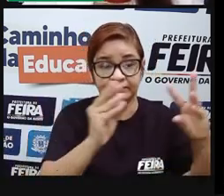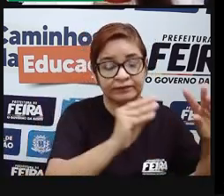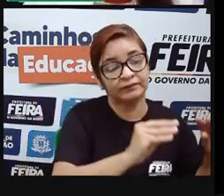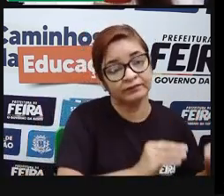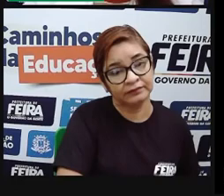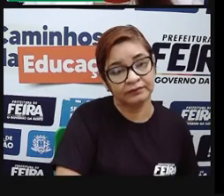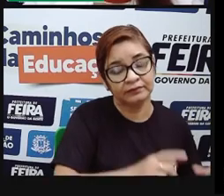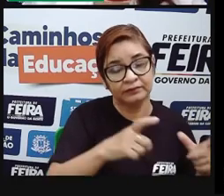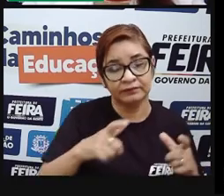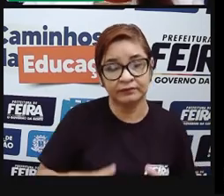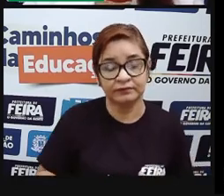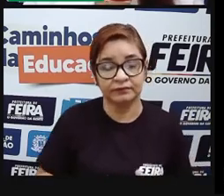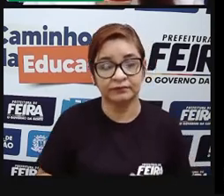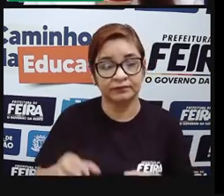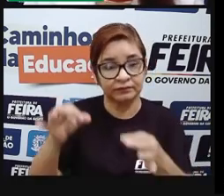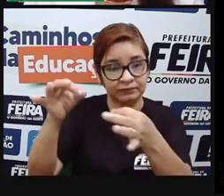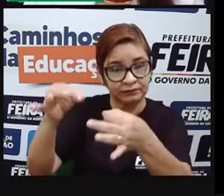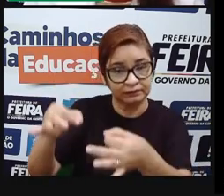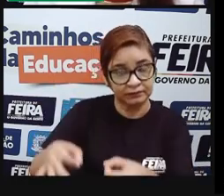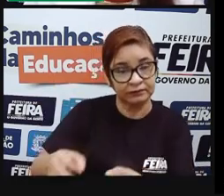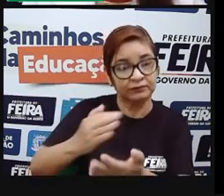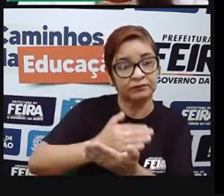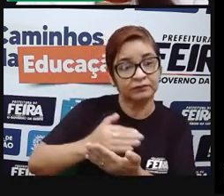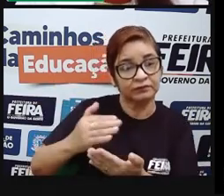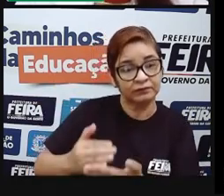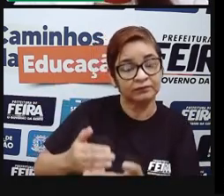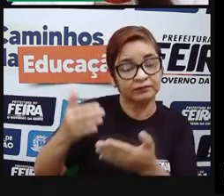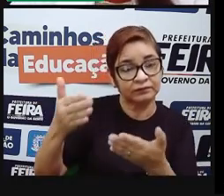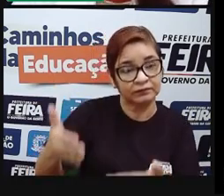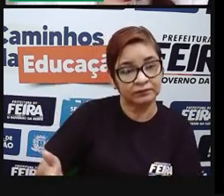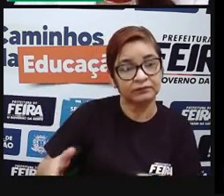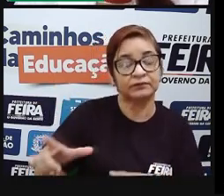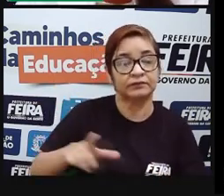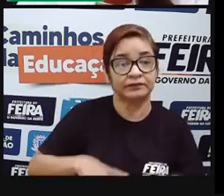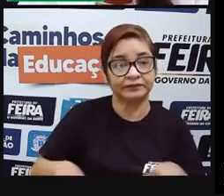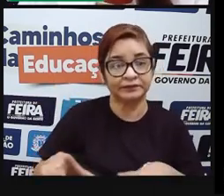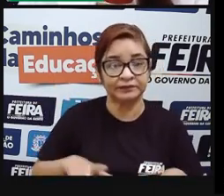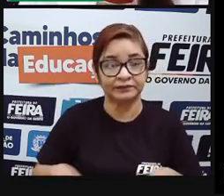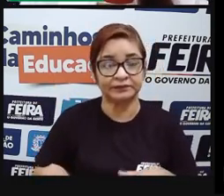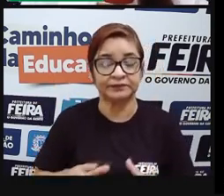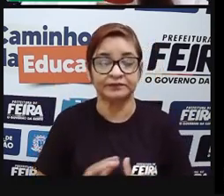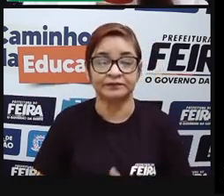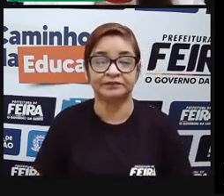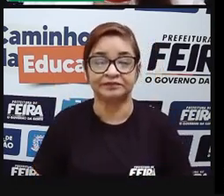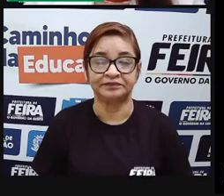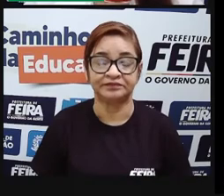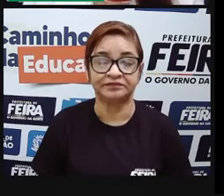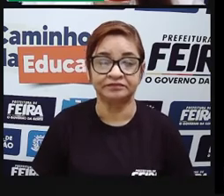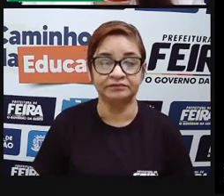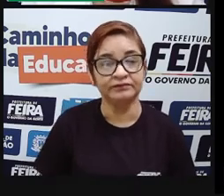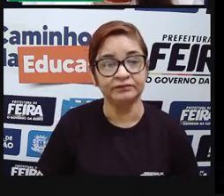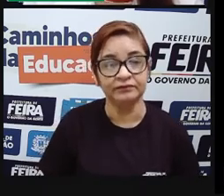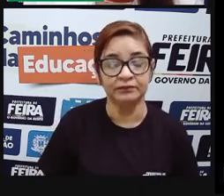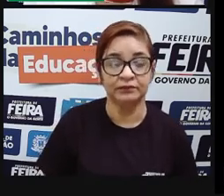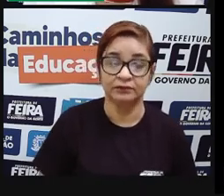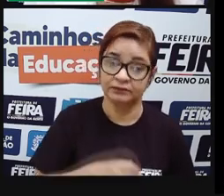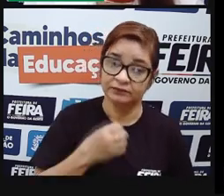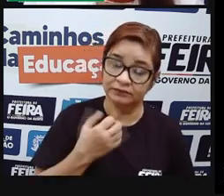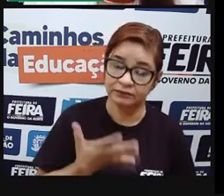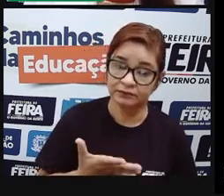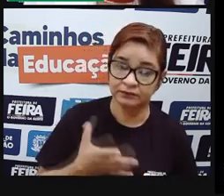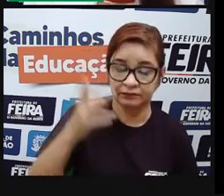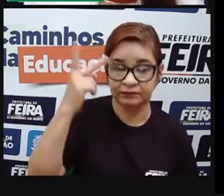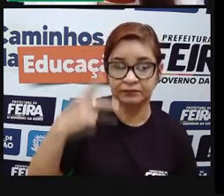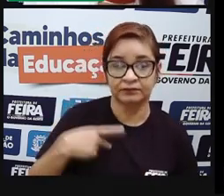daquele local e ele estava né trabalhando com Minas concorrentes então para ele ficou